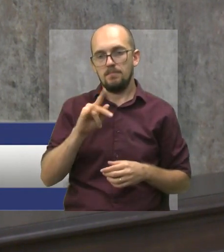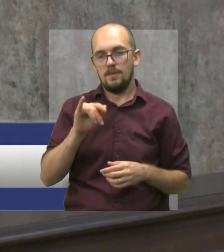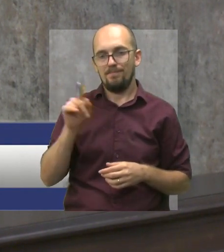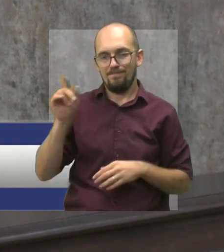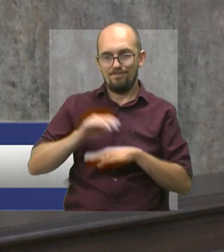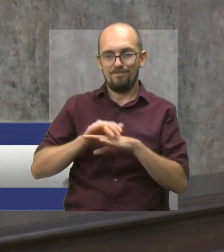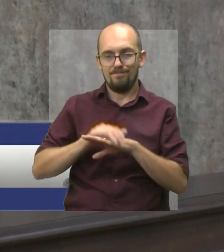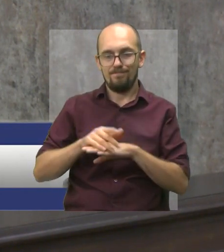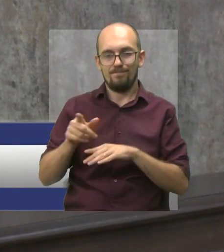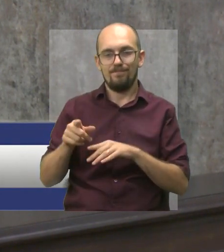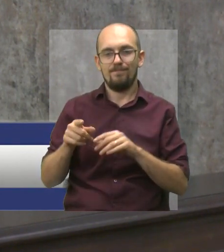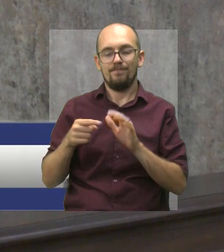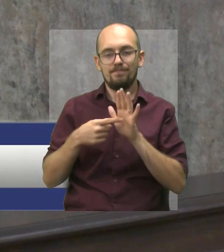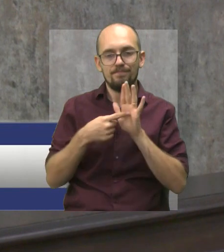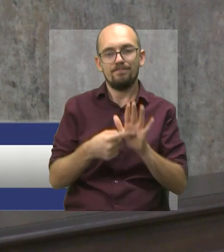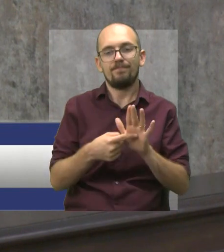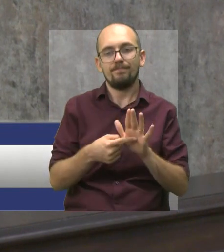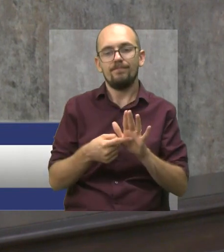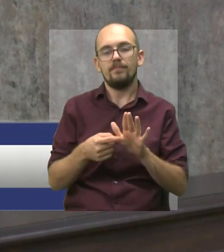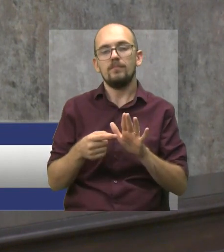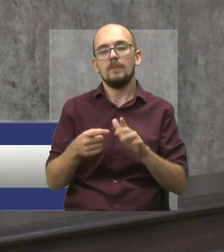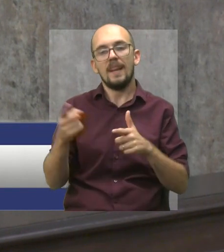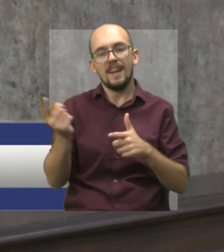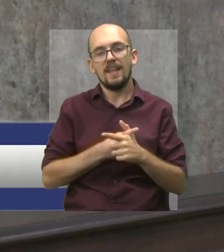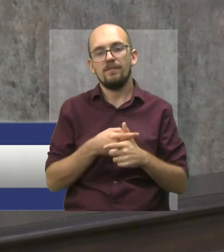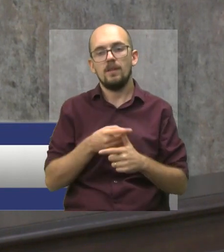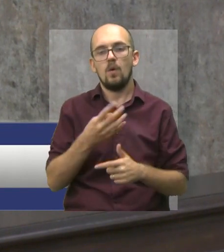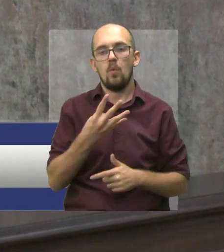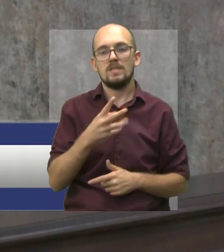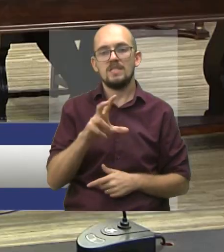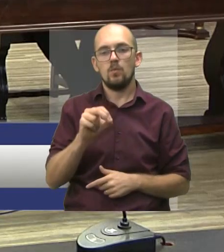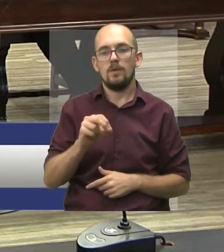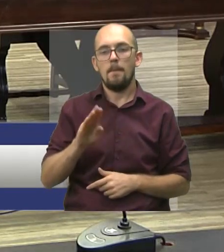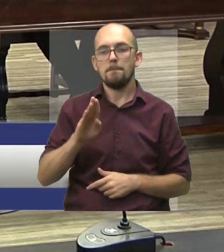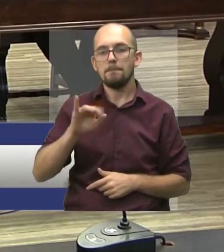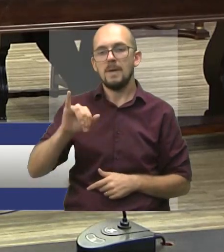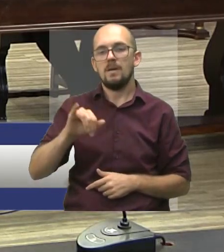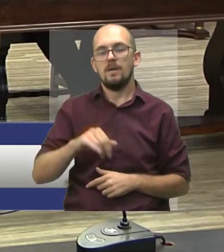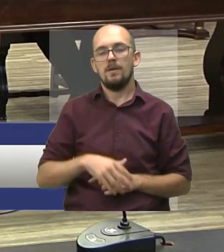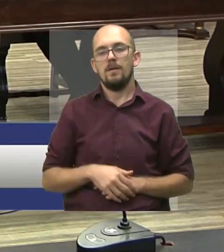Pavan, essa dívida de 450 bilhões?